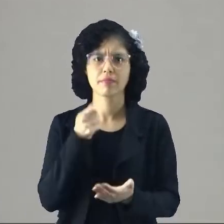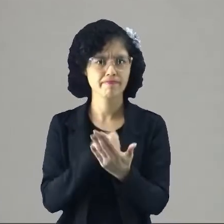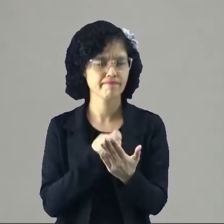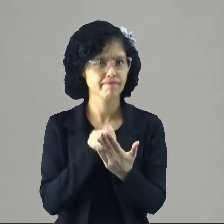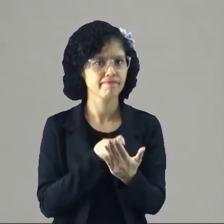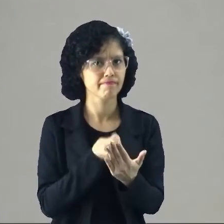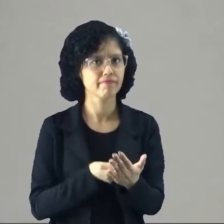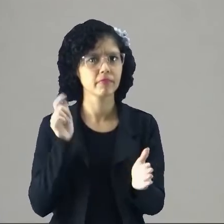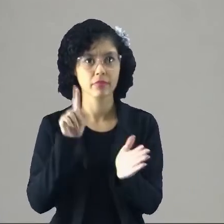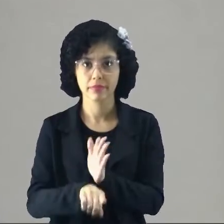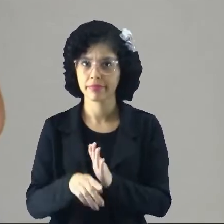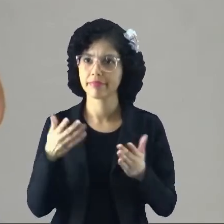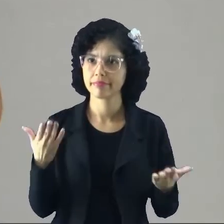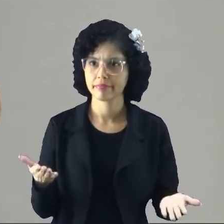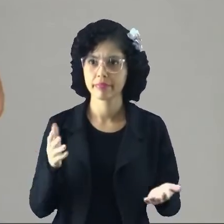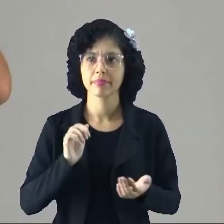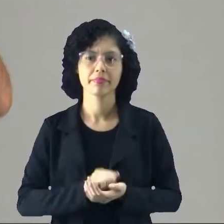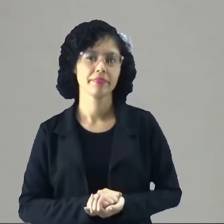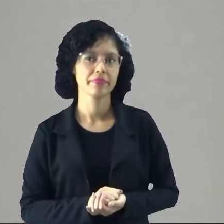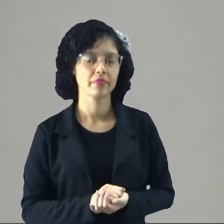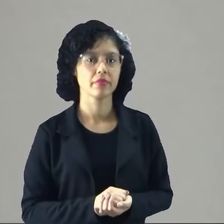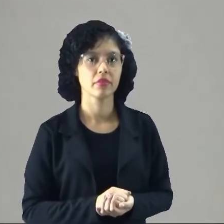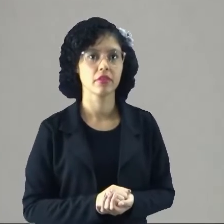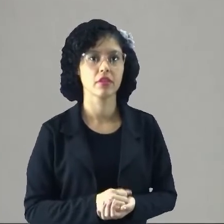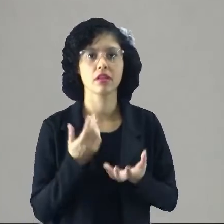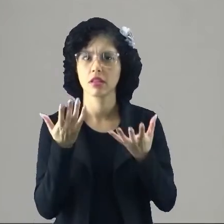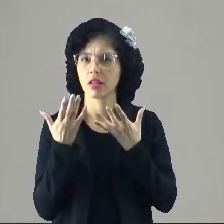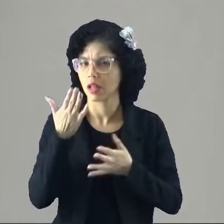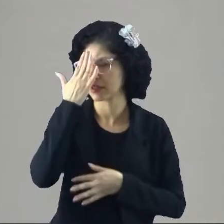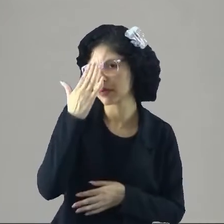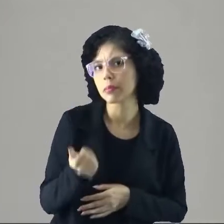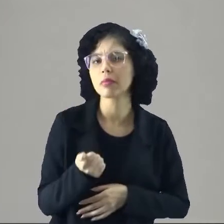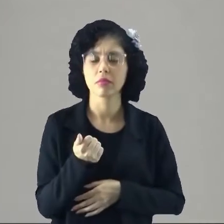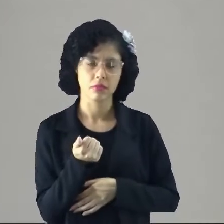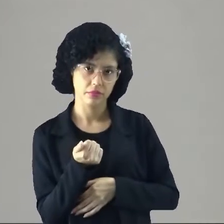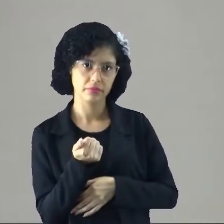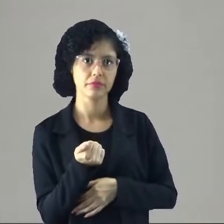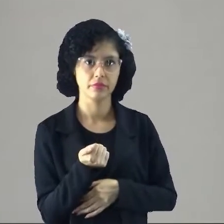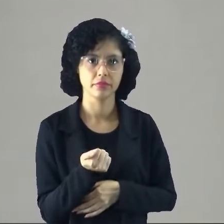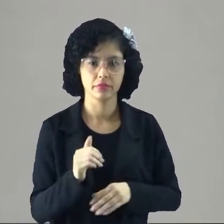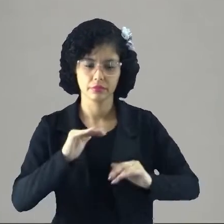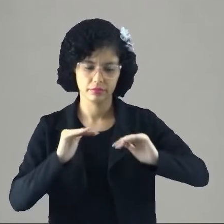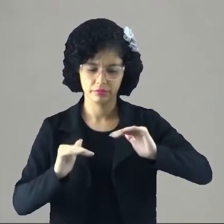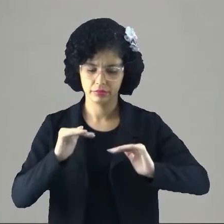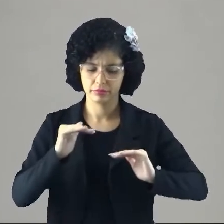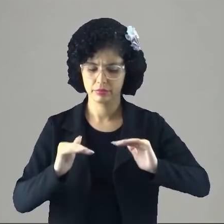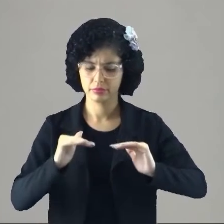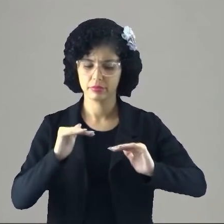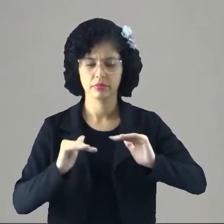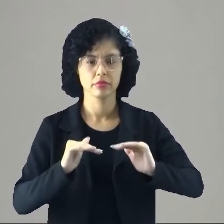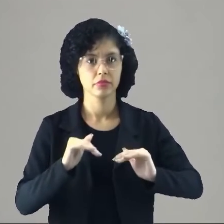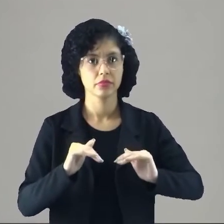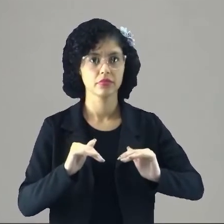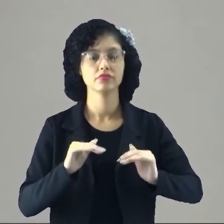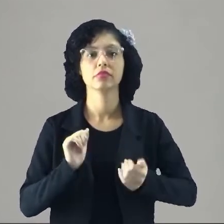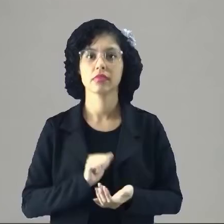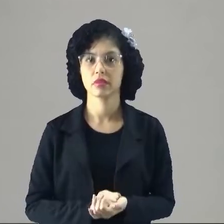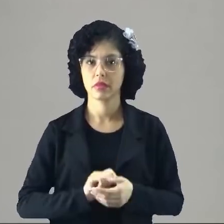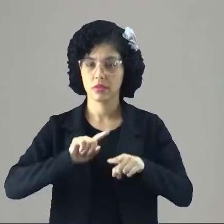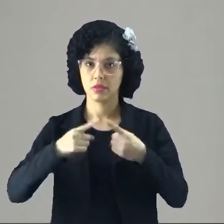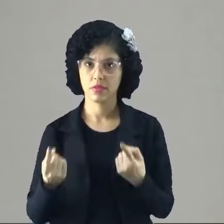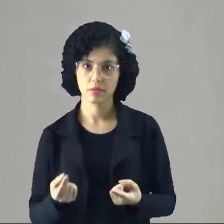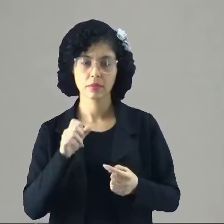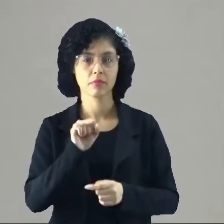cobrado aqui na questão do Enem, né? O autor ele quer saber a balança aí entre esses dois vocábulos aí. Mas